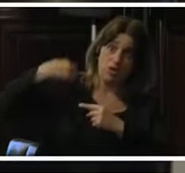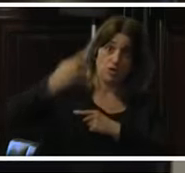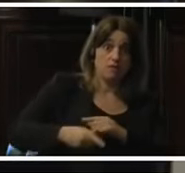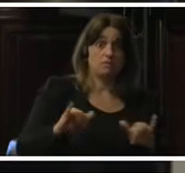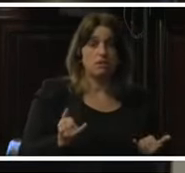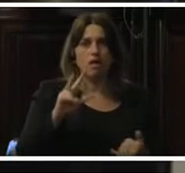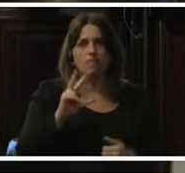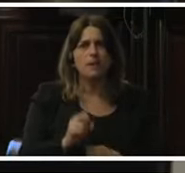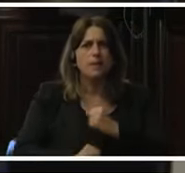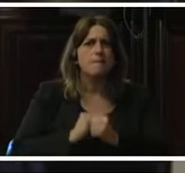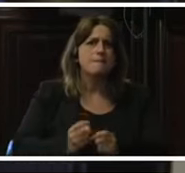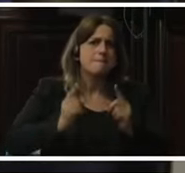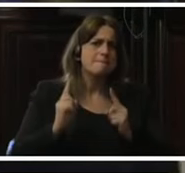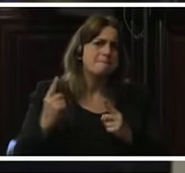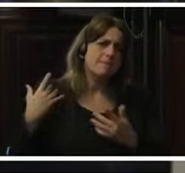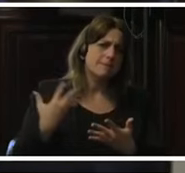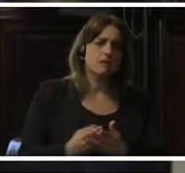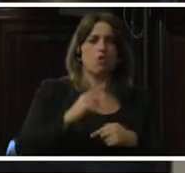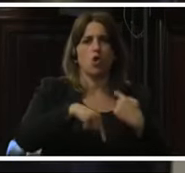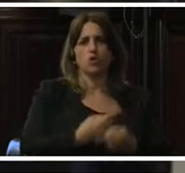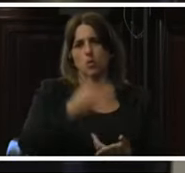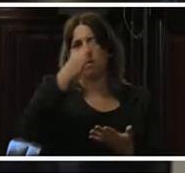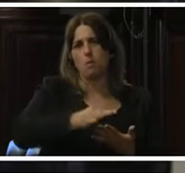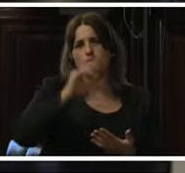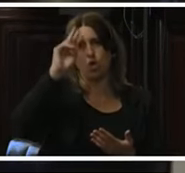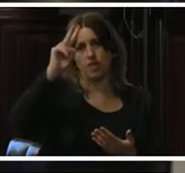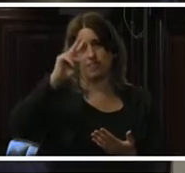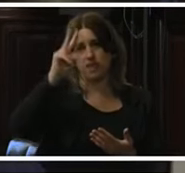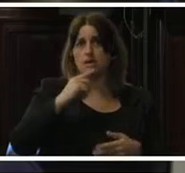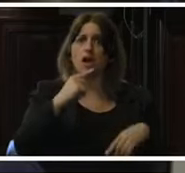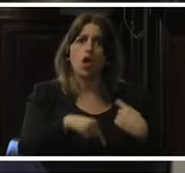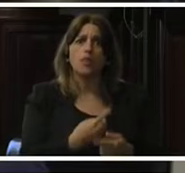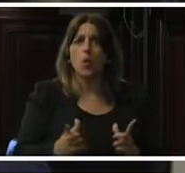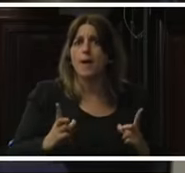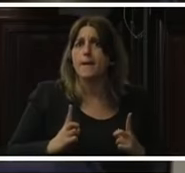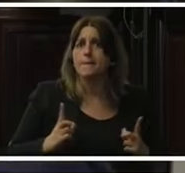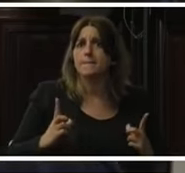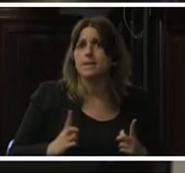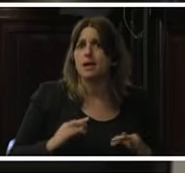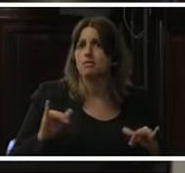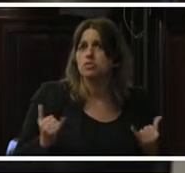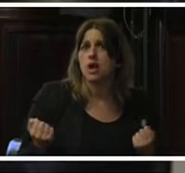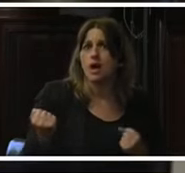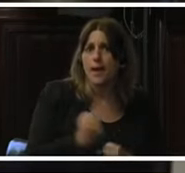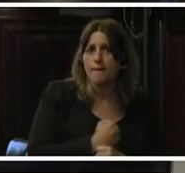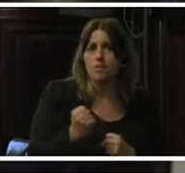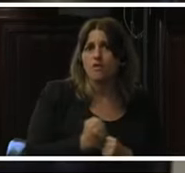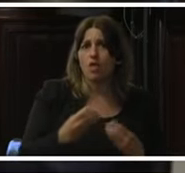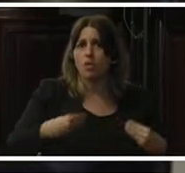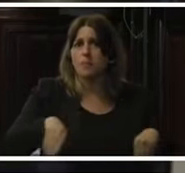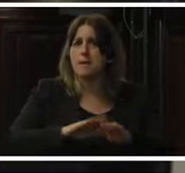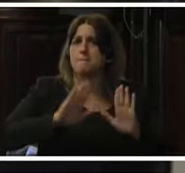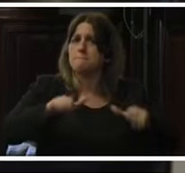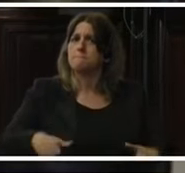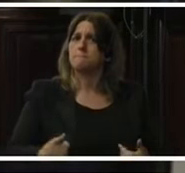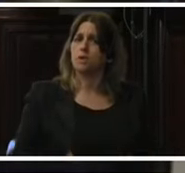que vamos ver na próxima sessão as perdas de marcação gostaria de saber qual a a a resposta do estado brasileiro dentro